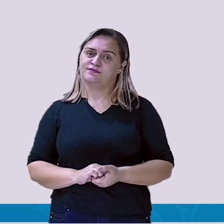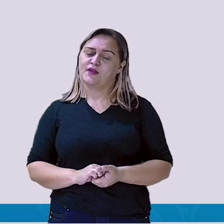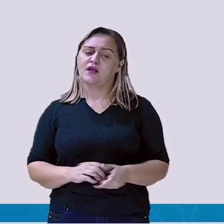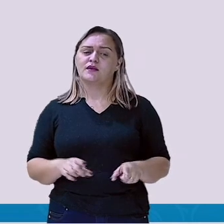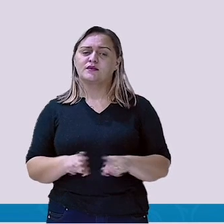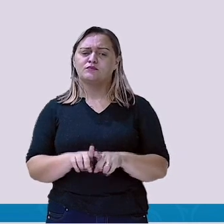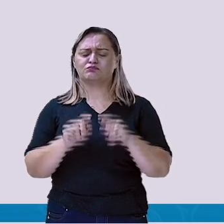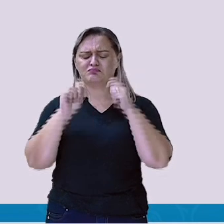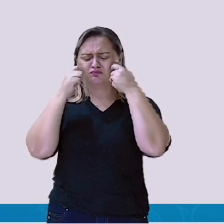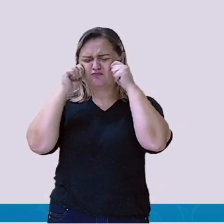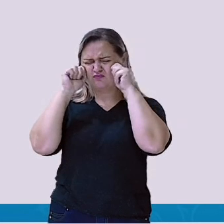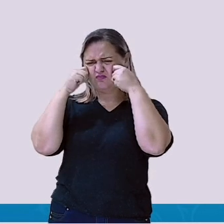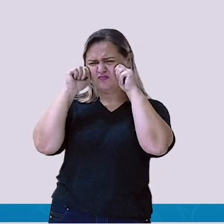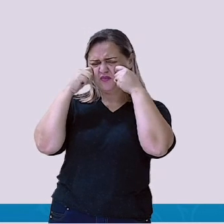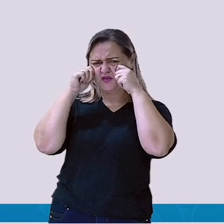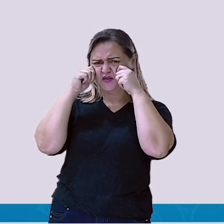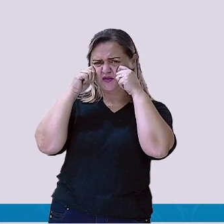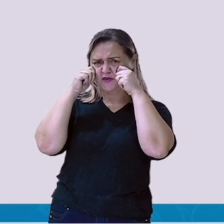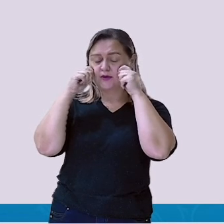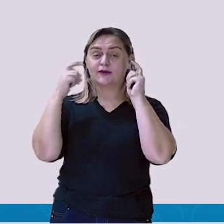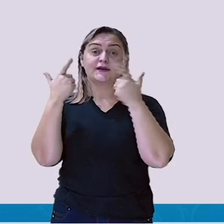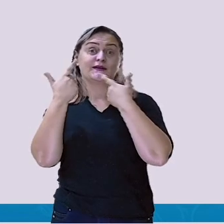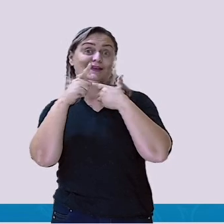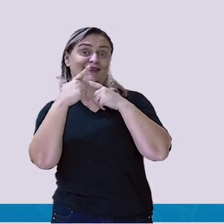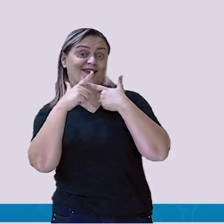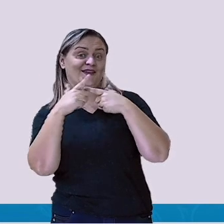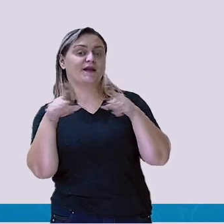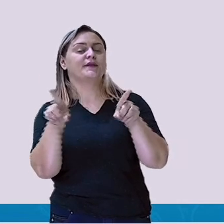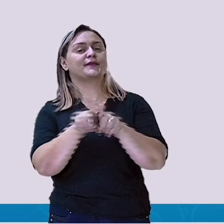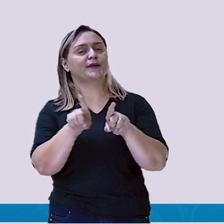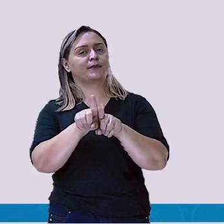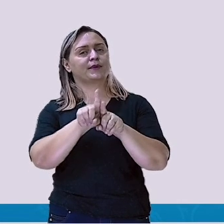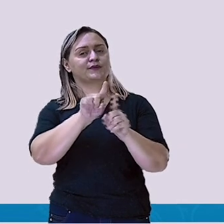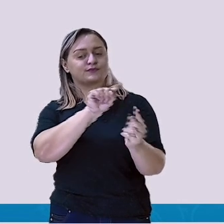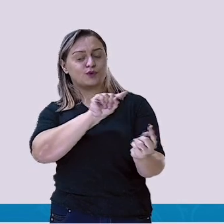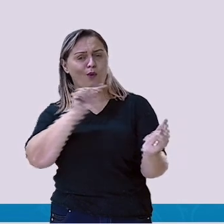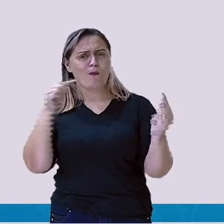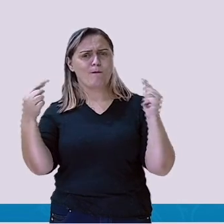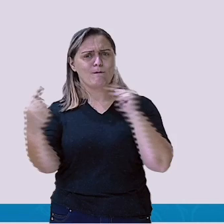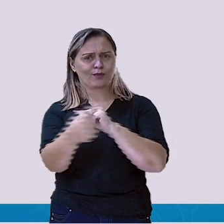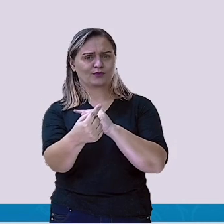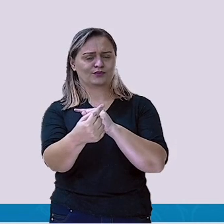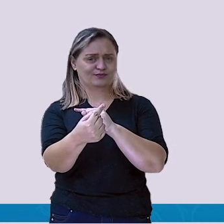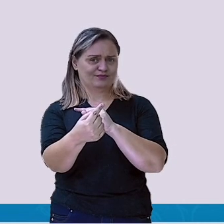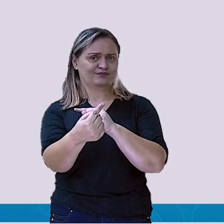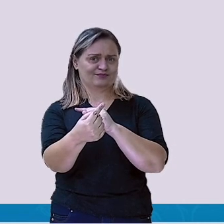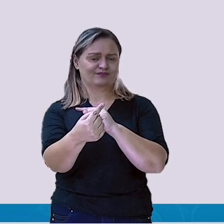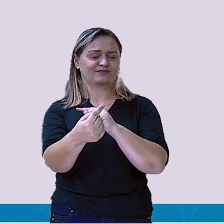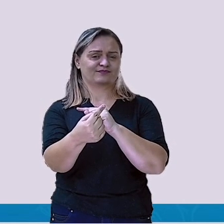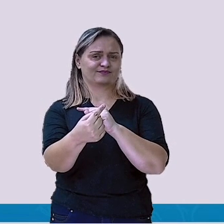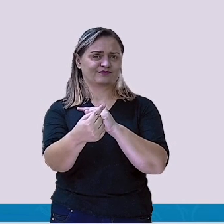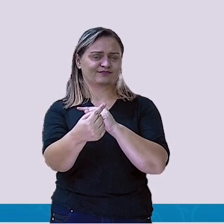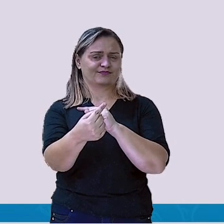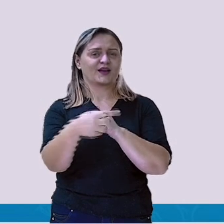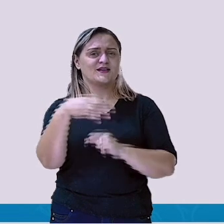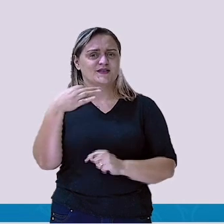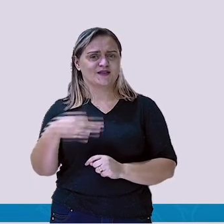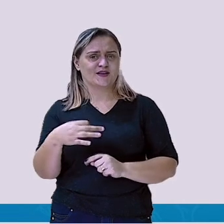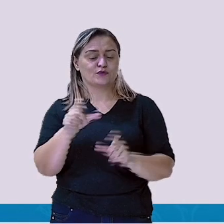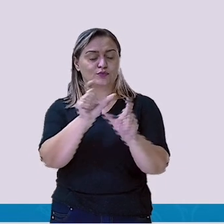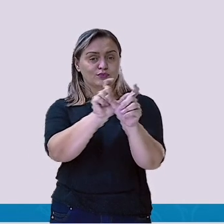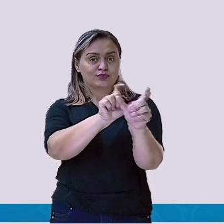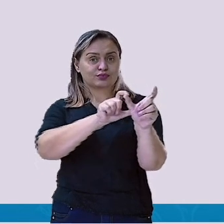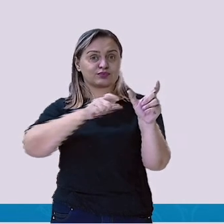São totalmente opostas uma das outras. Então, são sinônimos, não é isso? Nós estamos